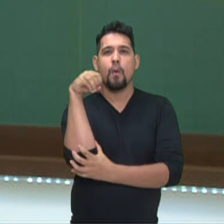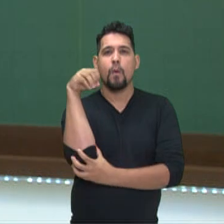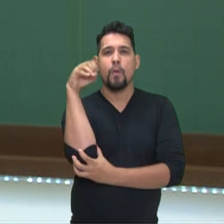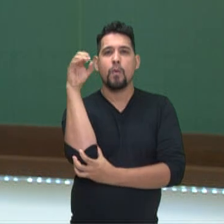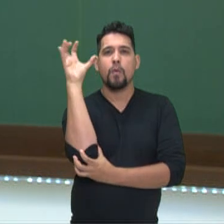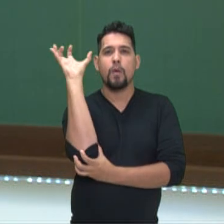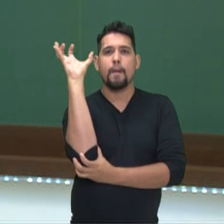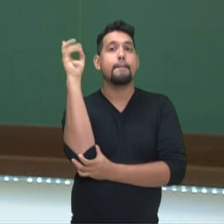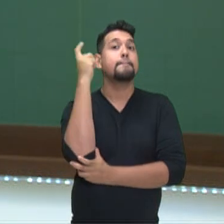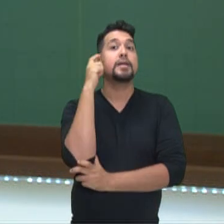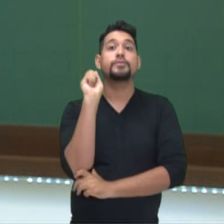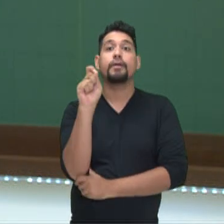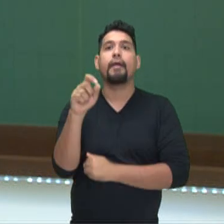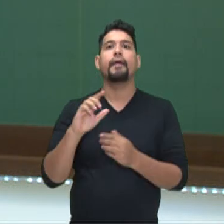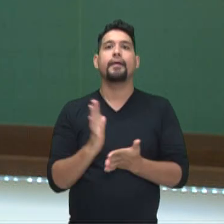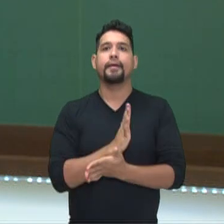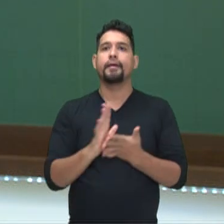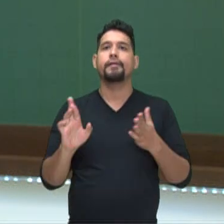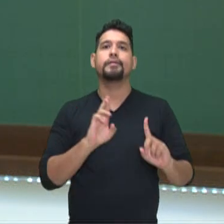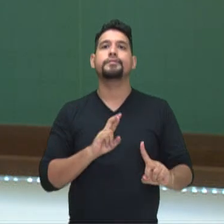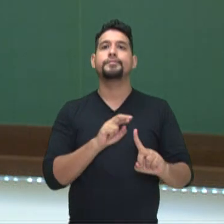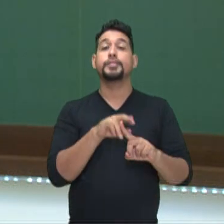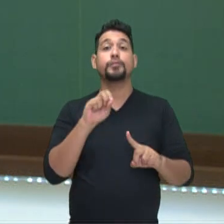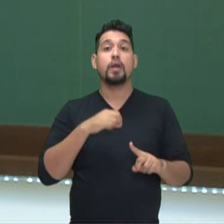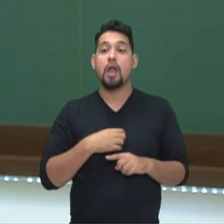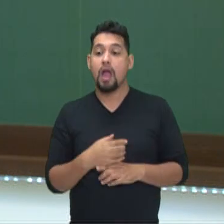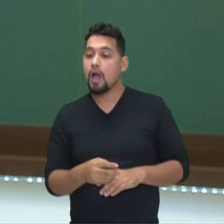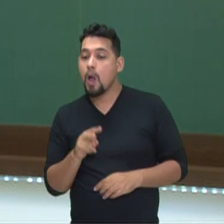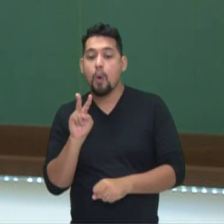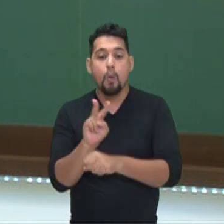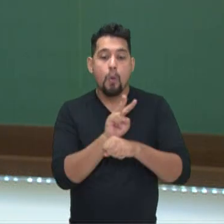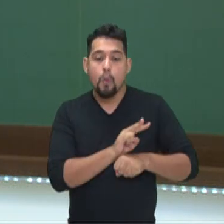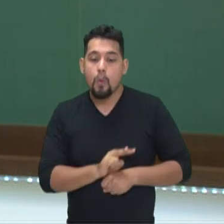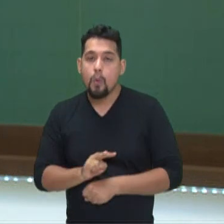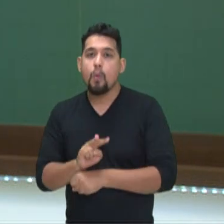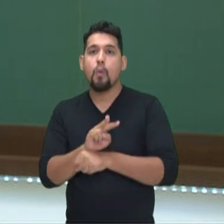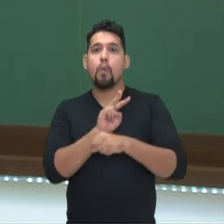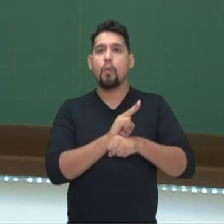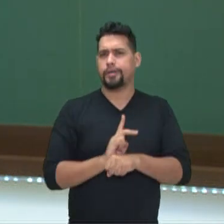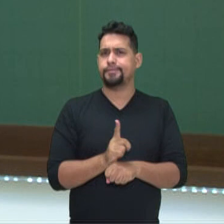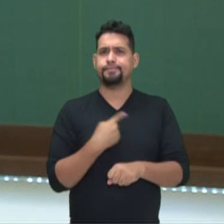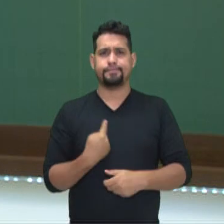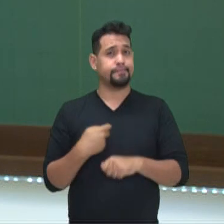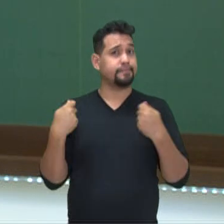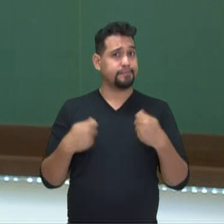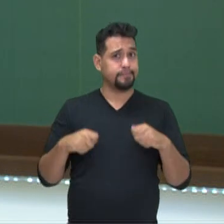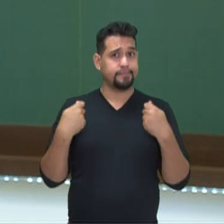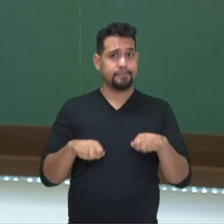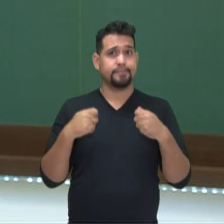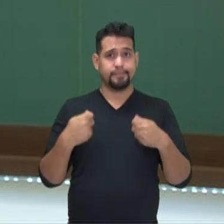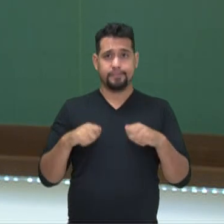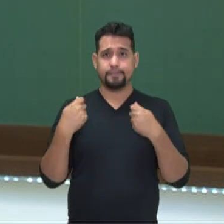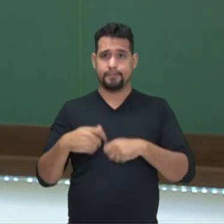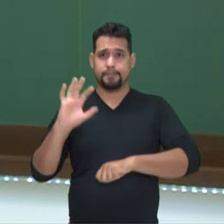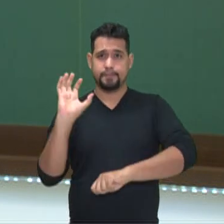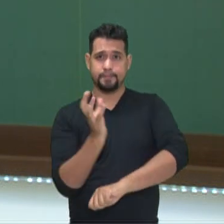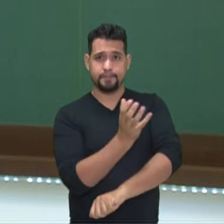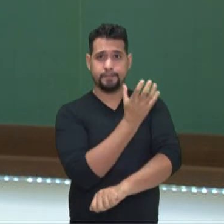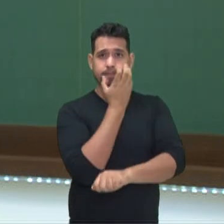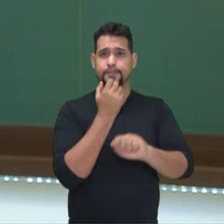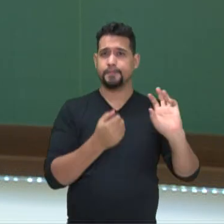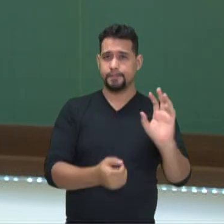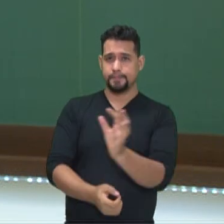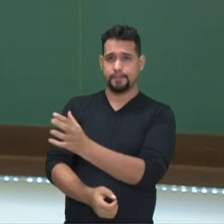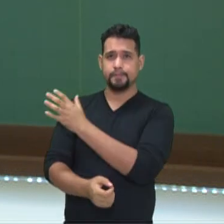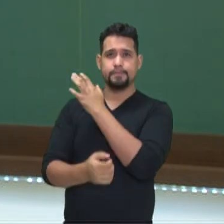a pensar em alguma coisa referente à prevenção, aos cuidados que nós necessitamos ter com o meio ambiente.